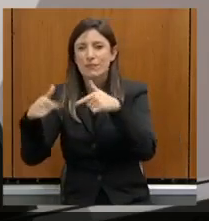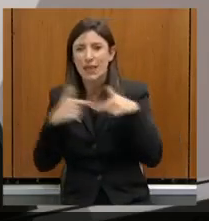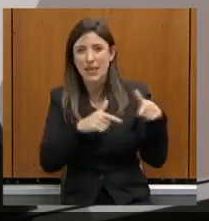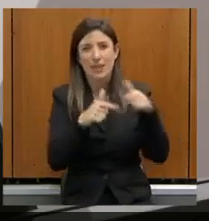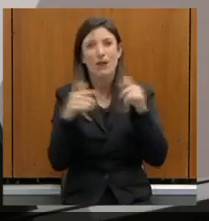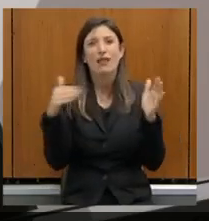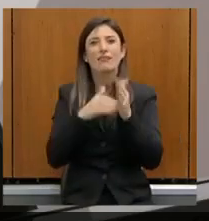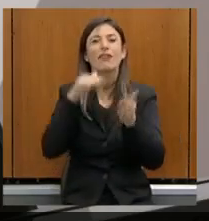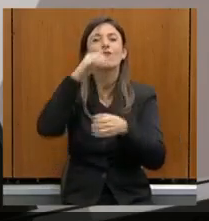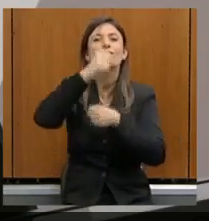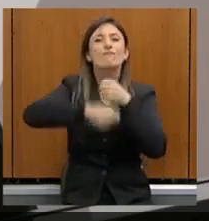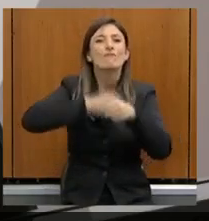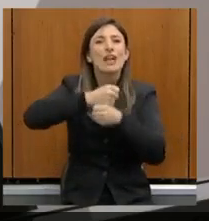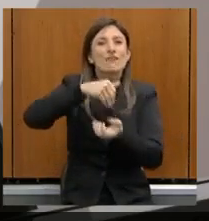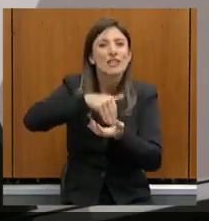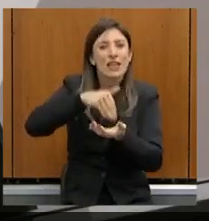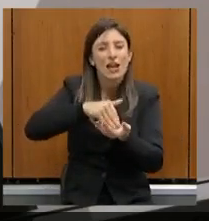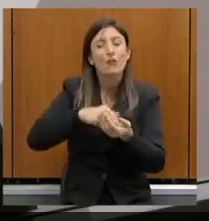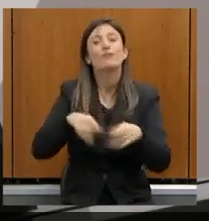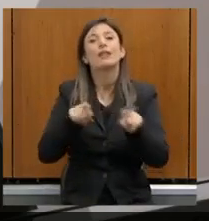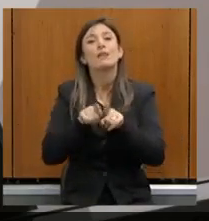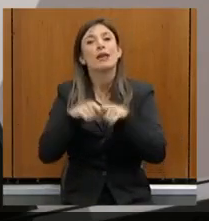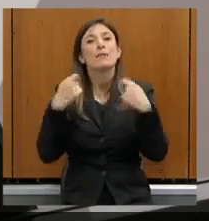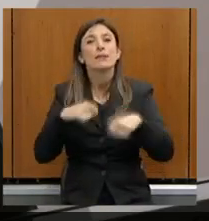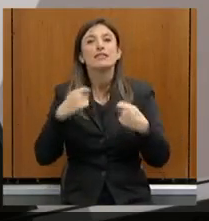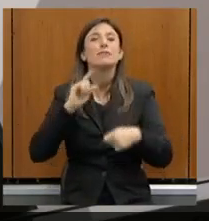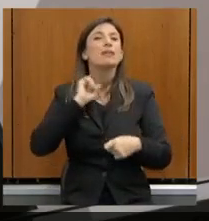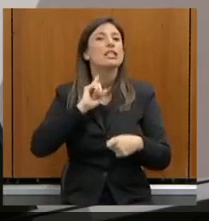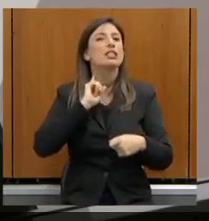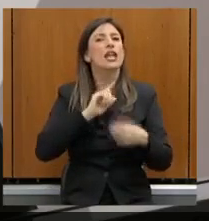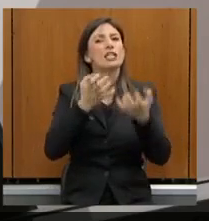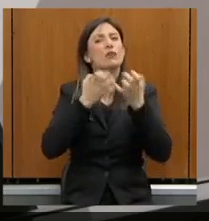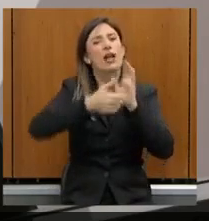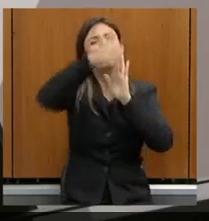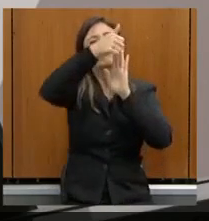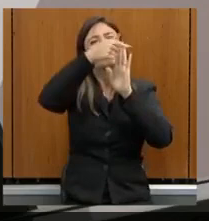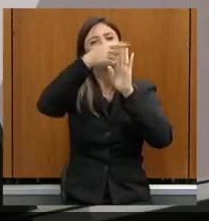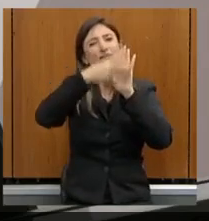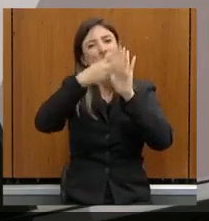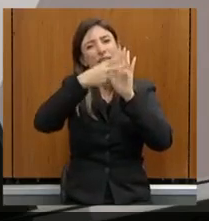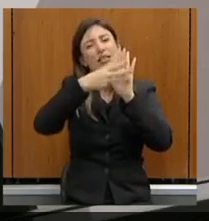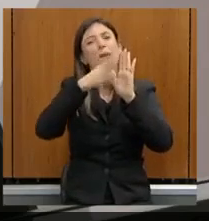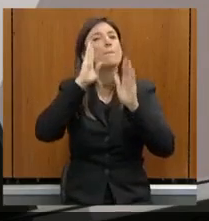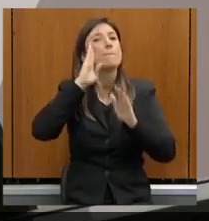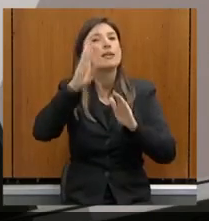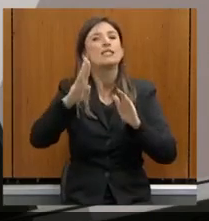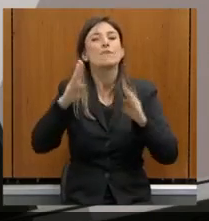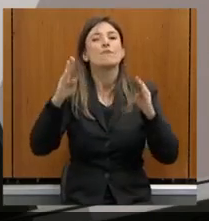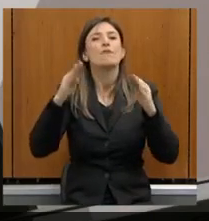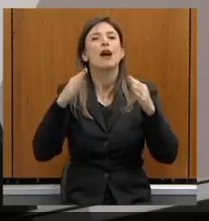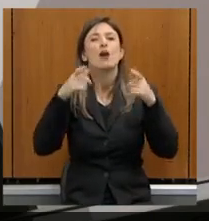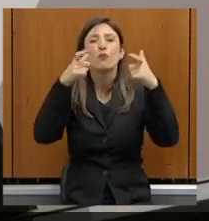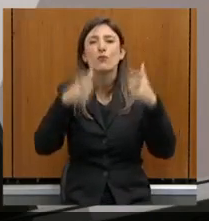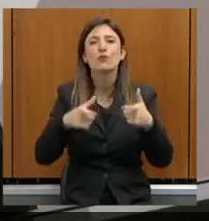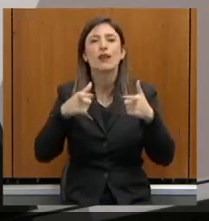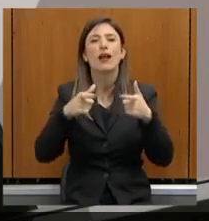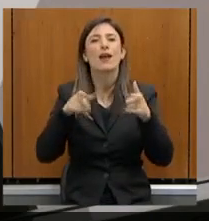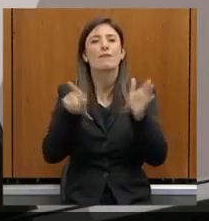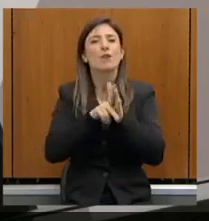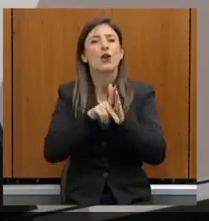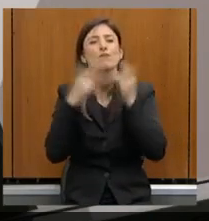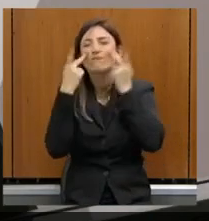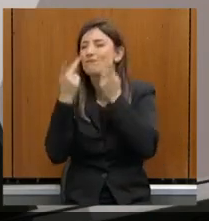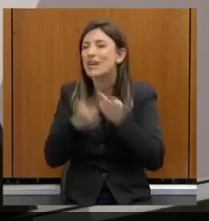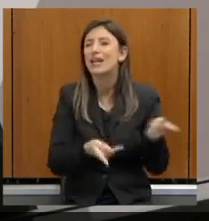Gerais entre os três principais destinos turísticos do Brasil. Estamos a passos largos para conseguir isso, não se